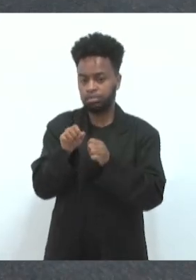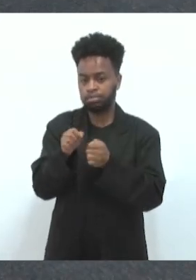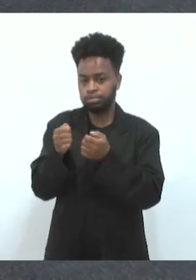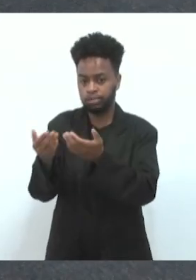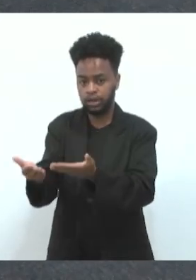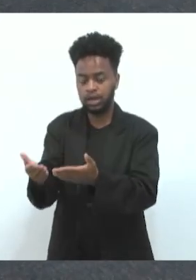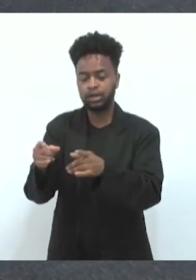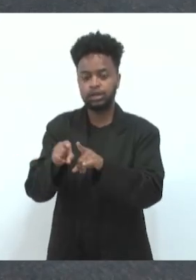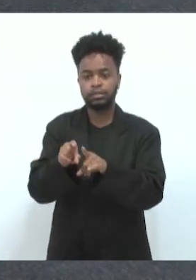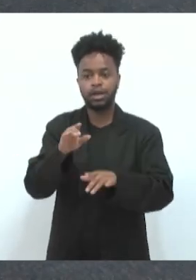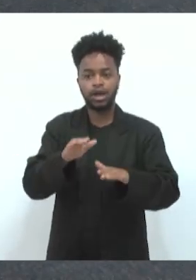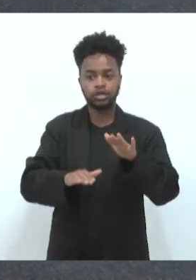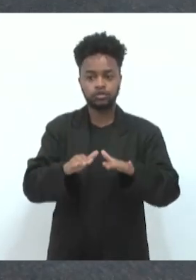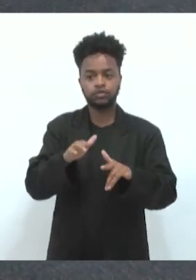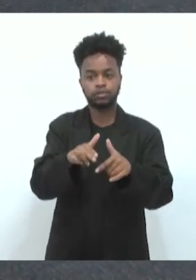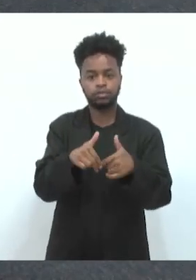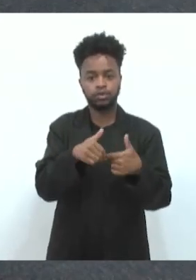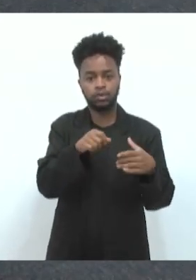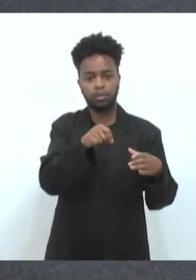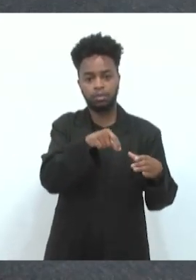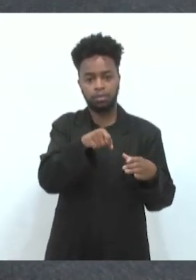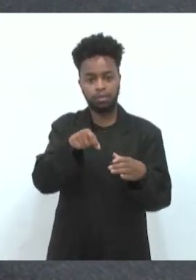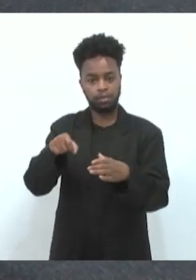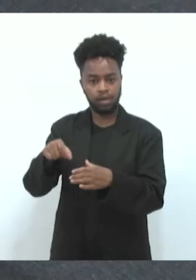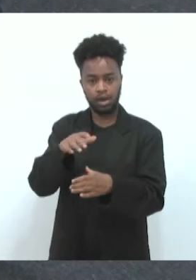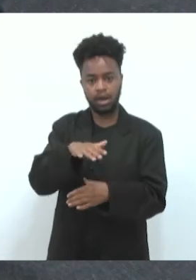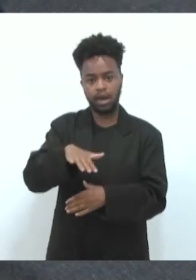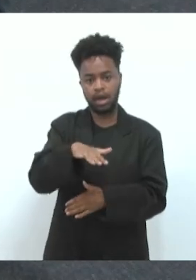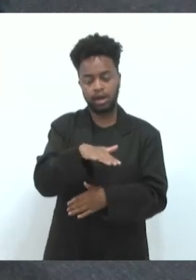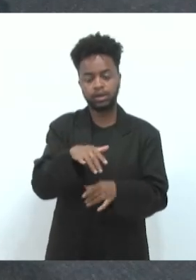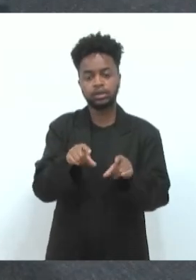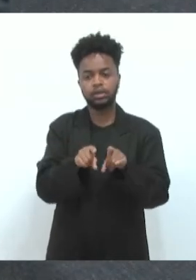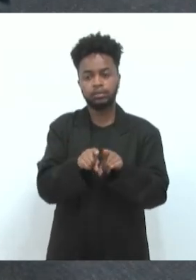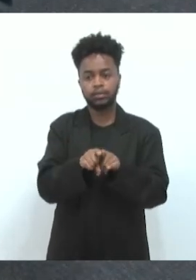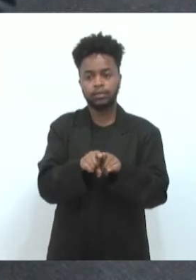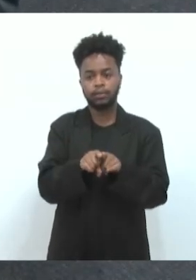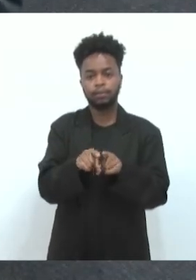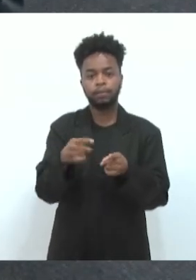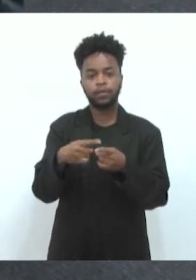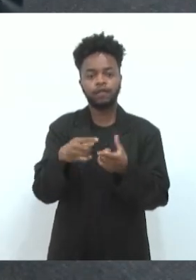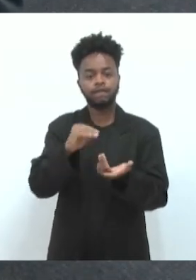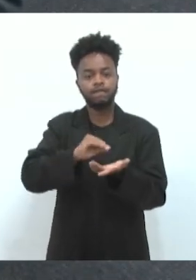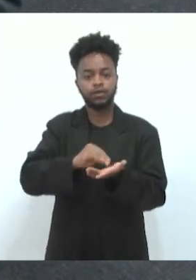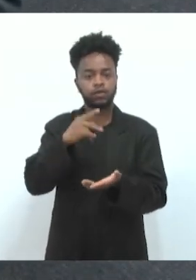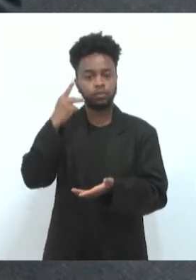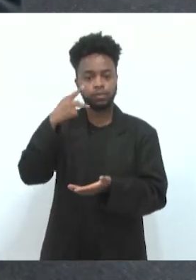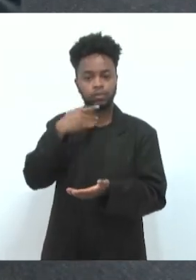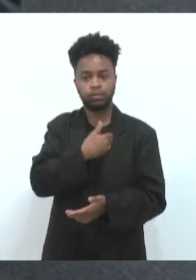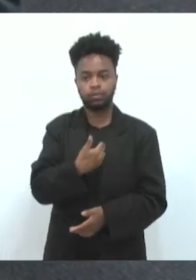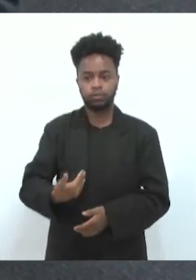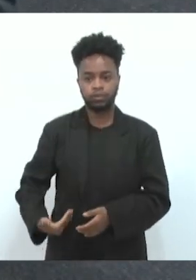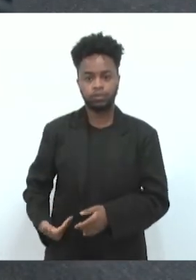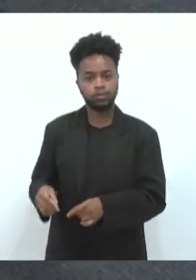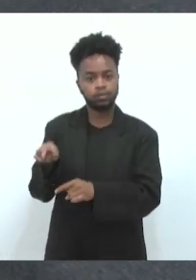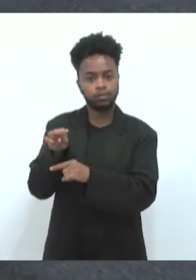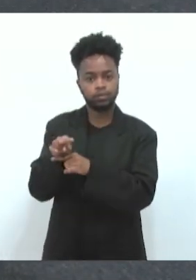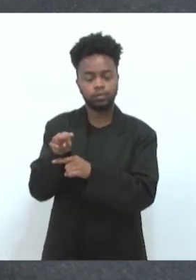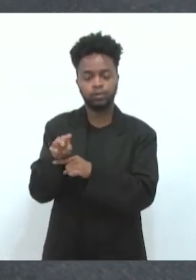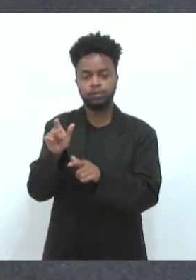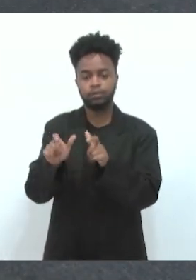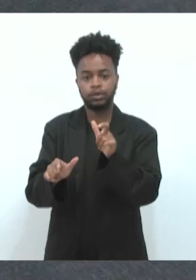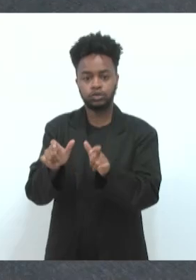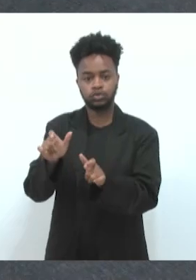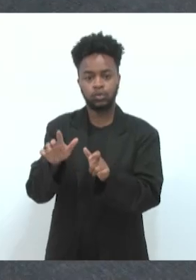também ora pela produção agrícola da região e pela falta de políticas públicas que resguardem o produtor e